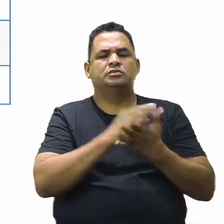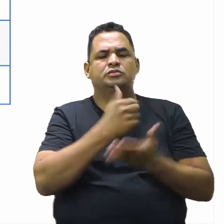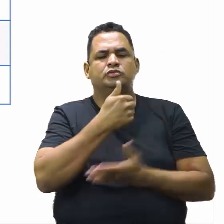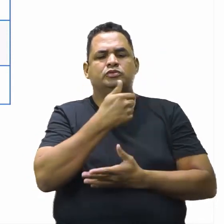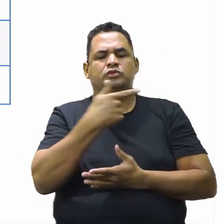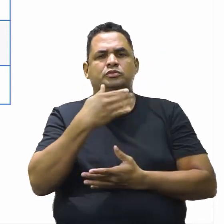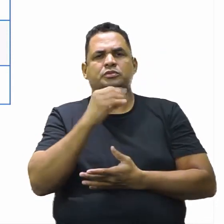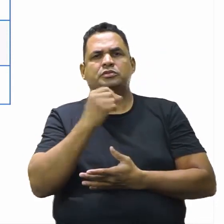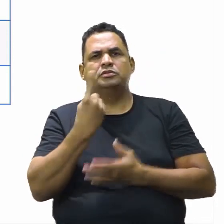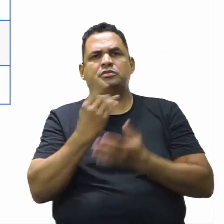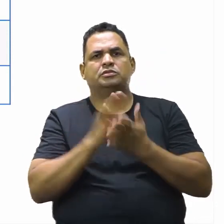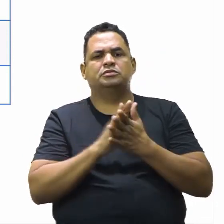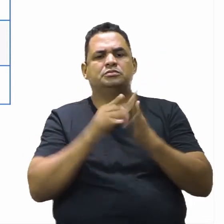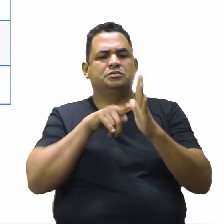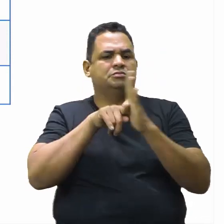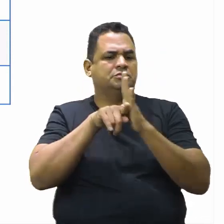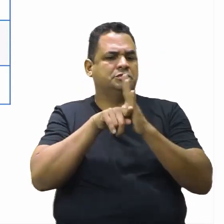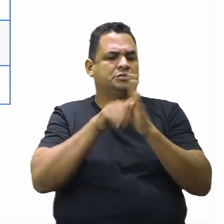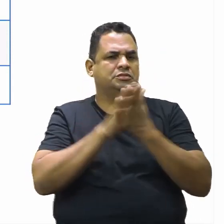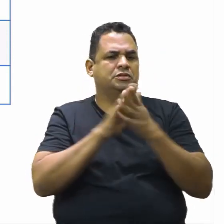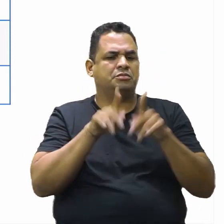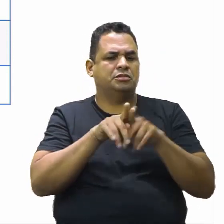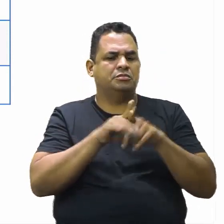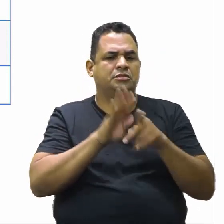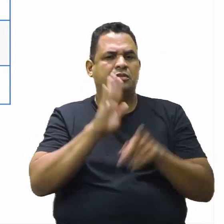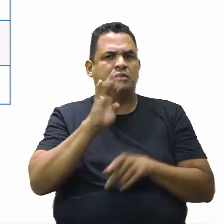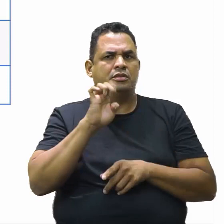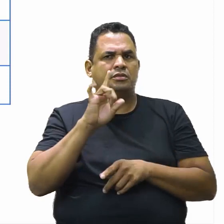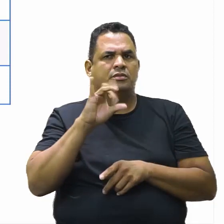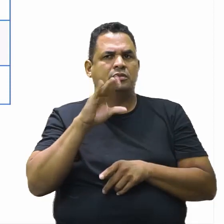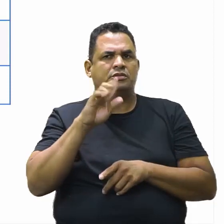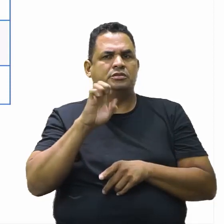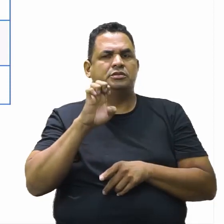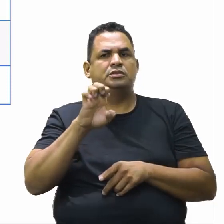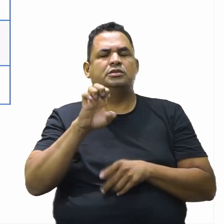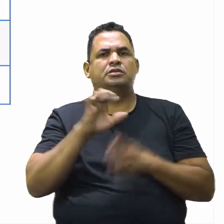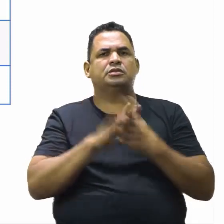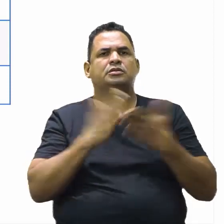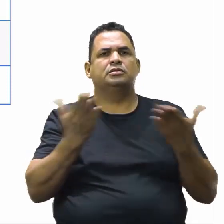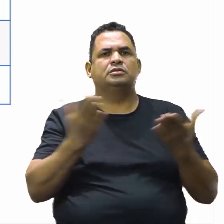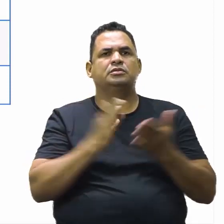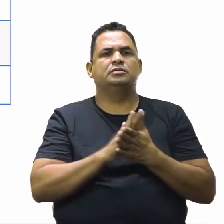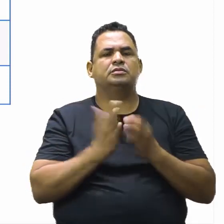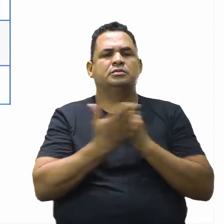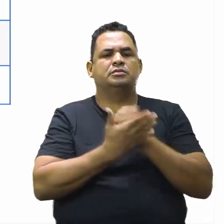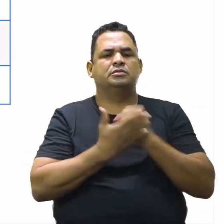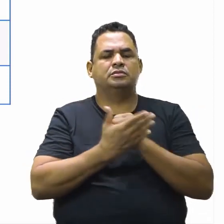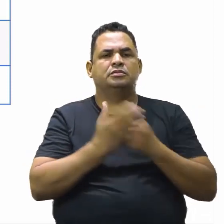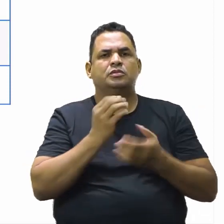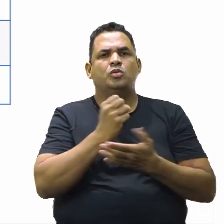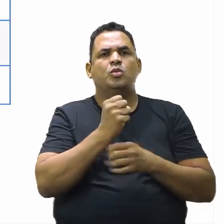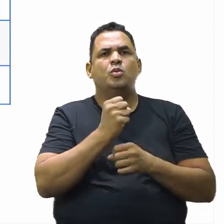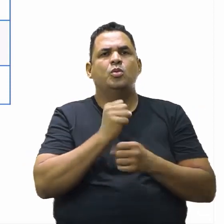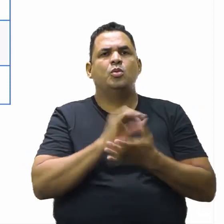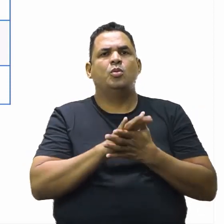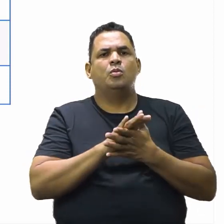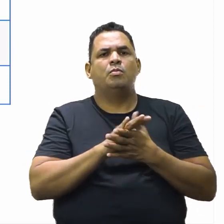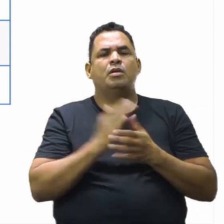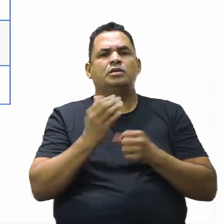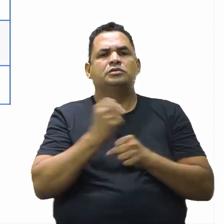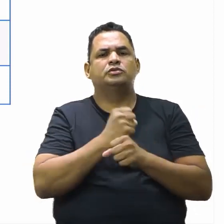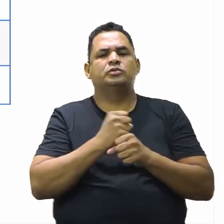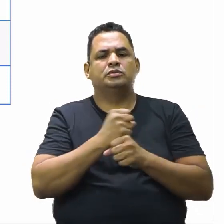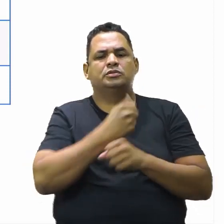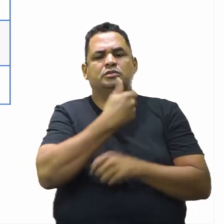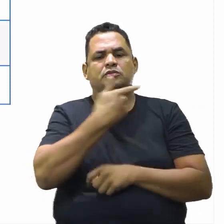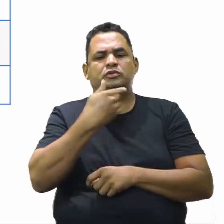também pelo IBGE, que é o Instituto Brasileiro de Geografia e Estatística, com base no ano 2018. Então, a população de